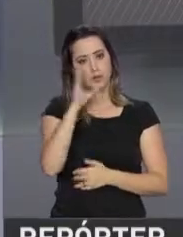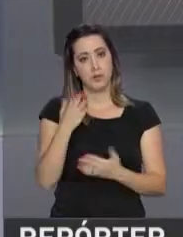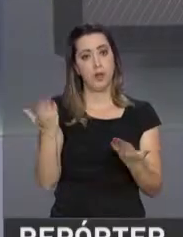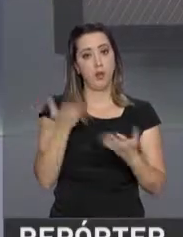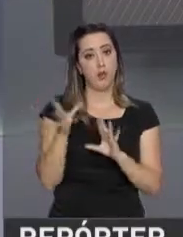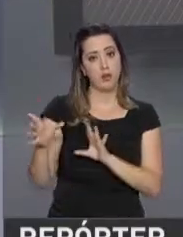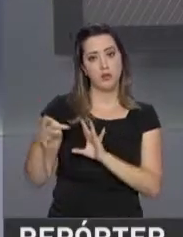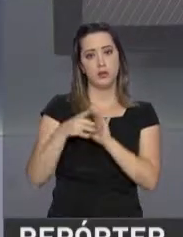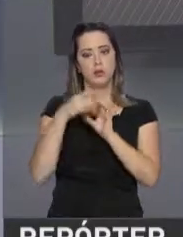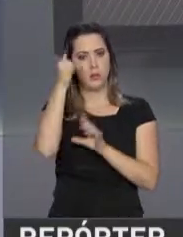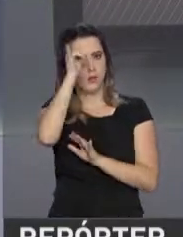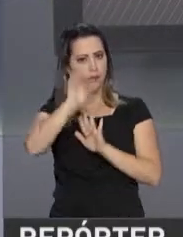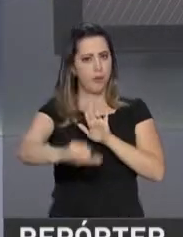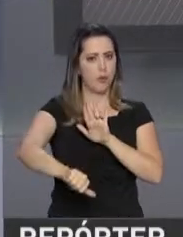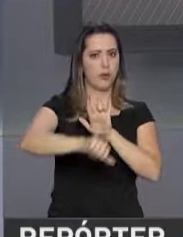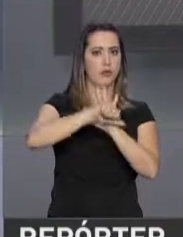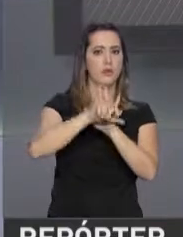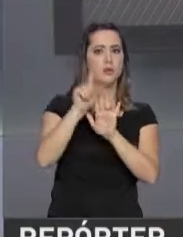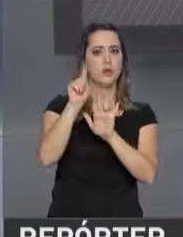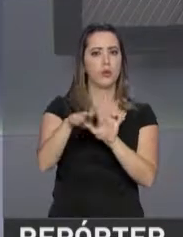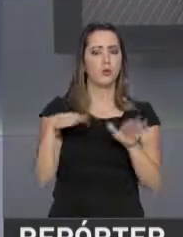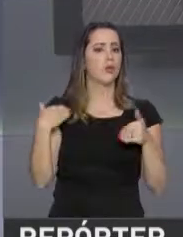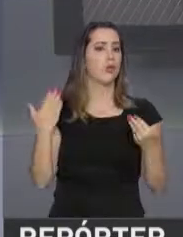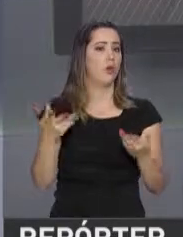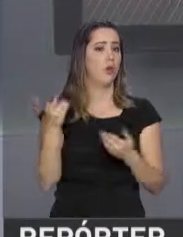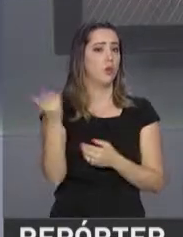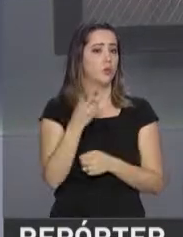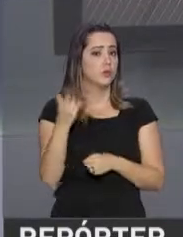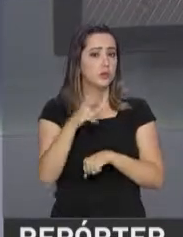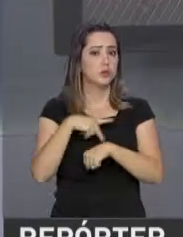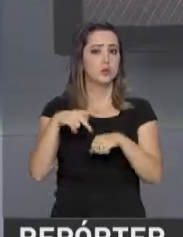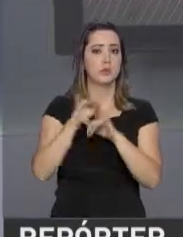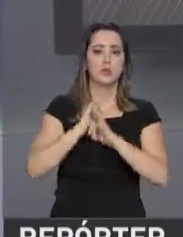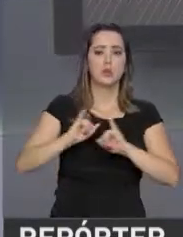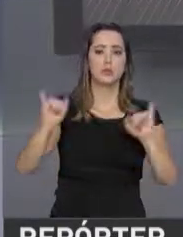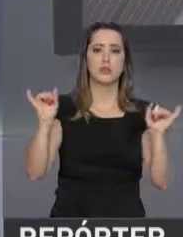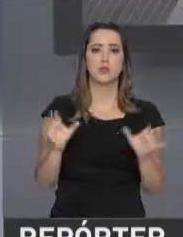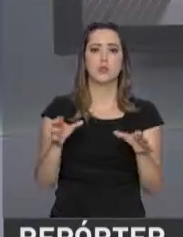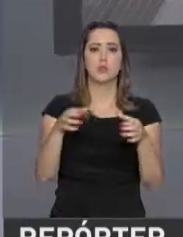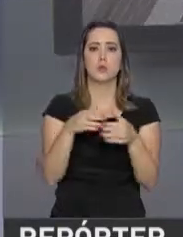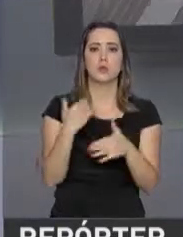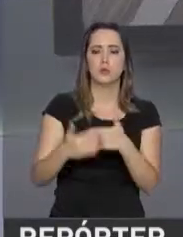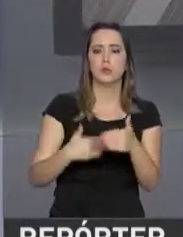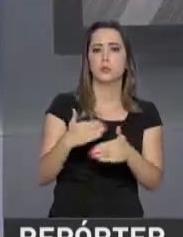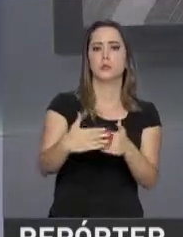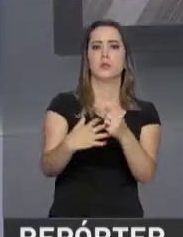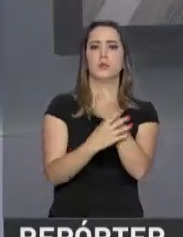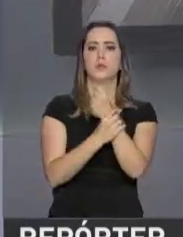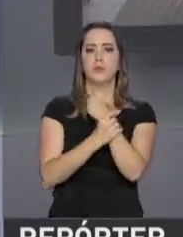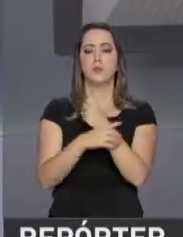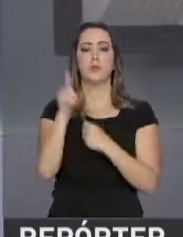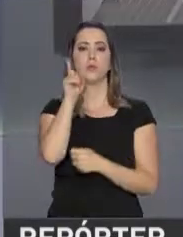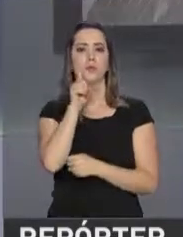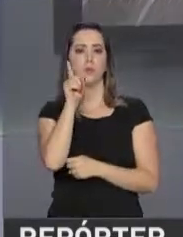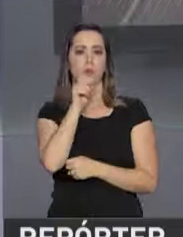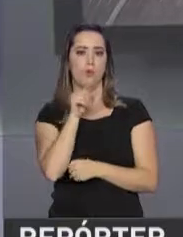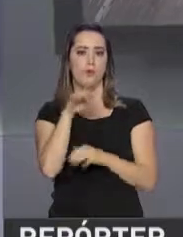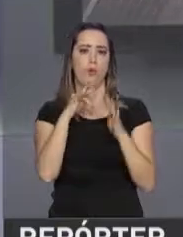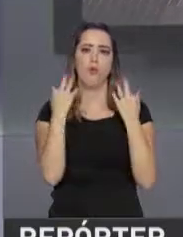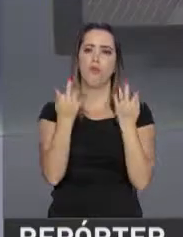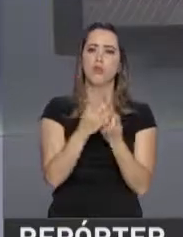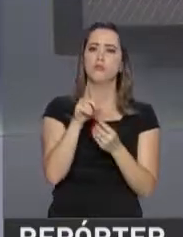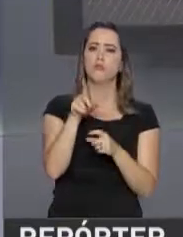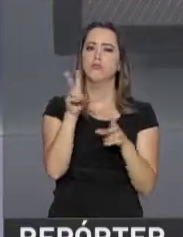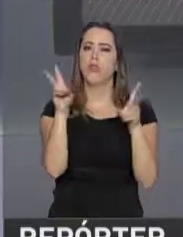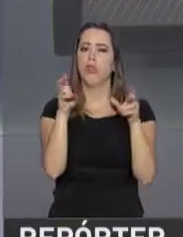Brasil querem se unir no combate ao crime. E para isso, os dois países lançaram hoje o Fórum Permanente de Segurança Brasil-Estados Unidos.